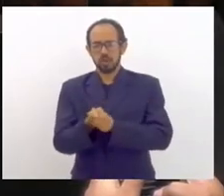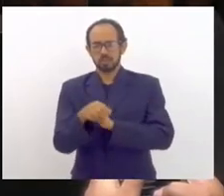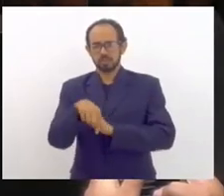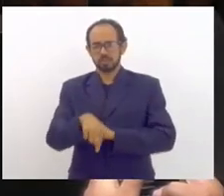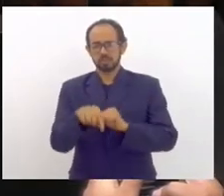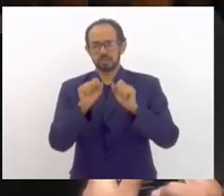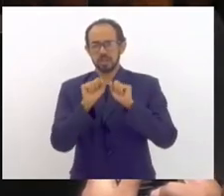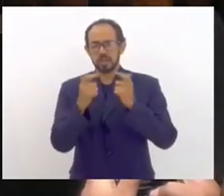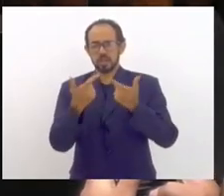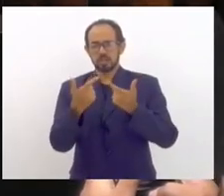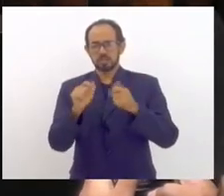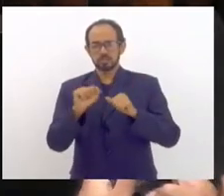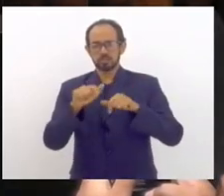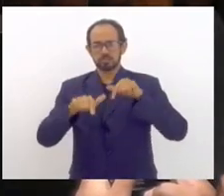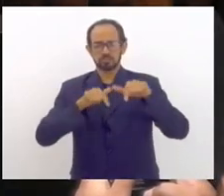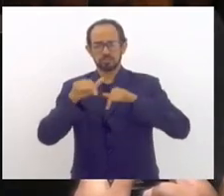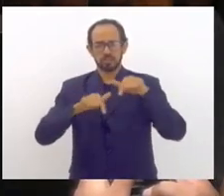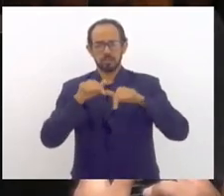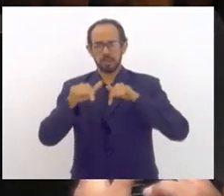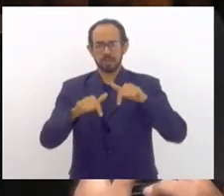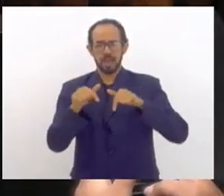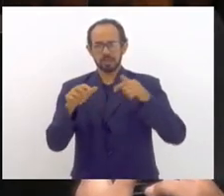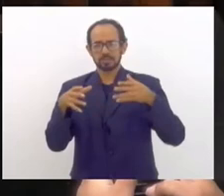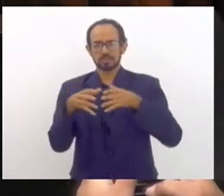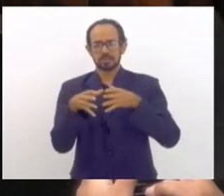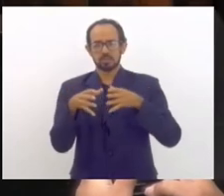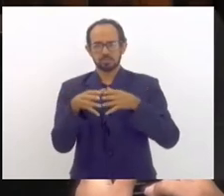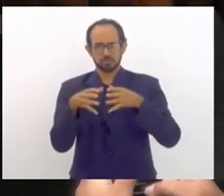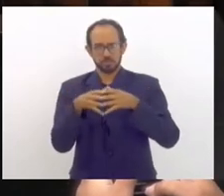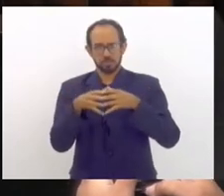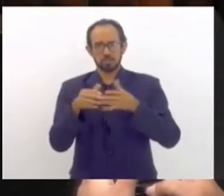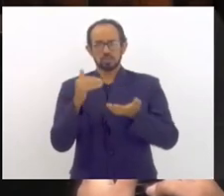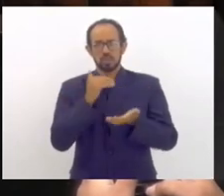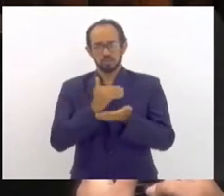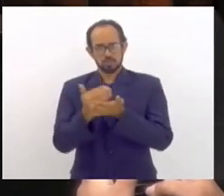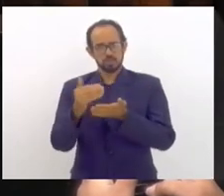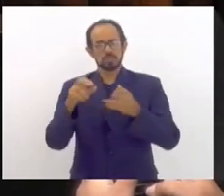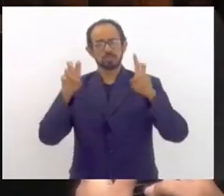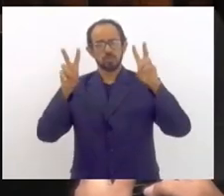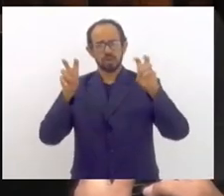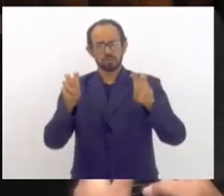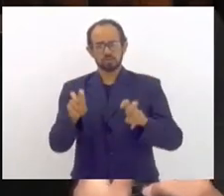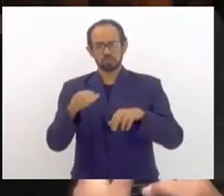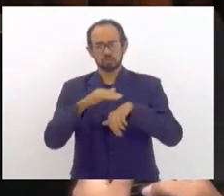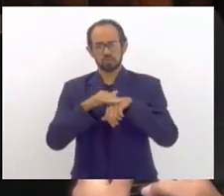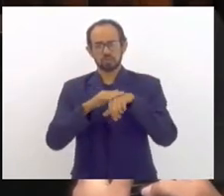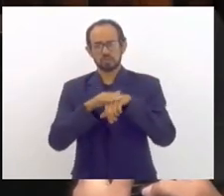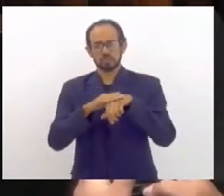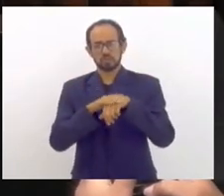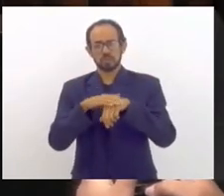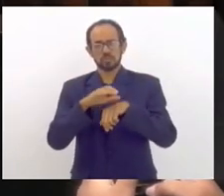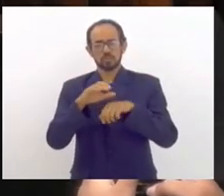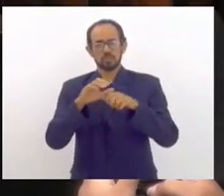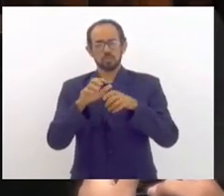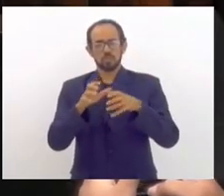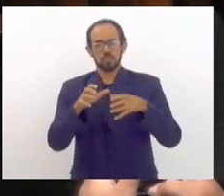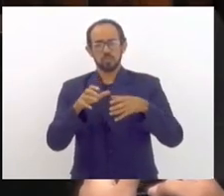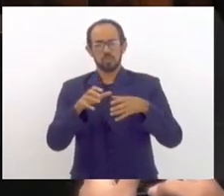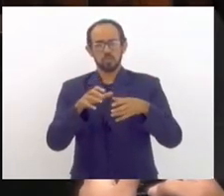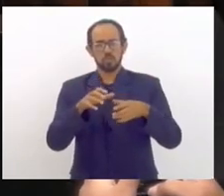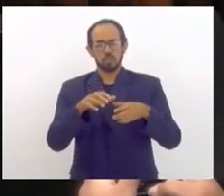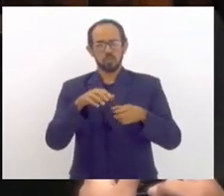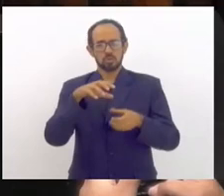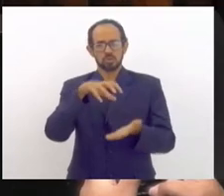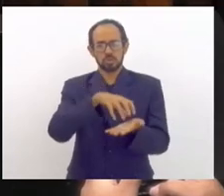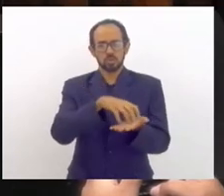casa, trabalhar muito nessa comissão, já começamos alguns assuntos hoje conversando sobre o complexo do Caio Martins, que